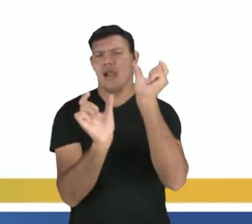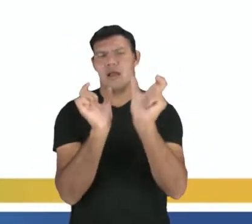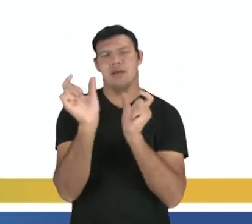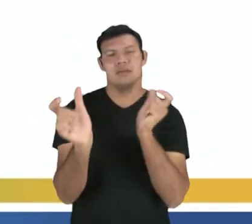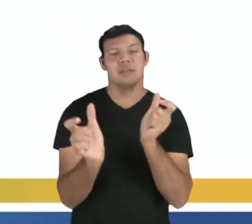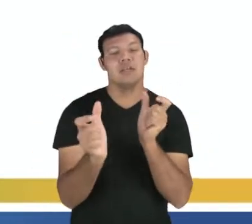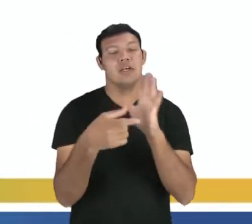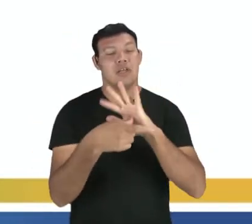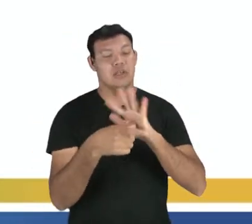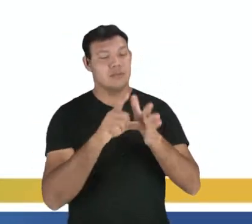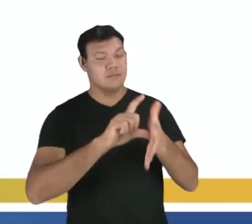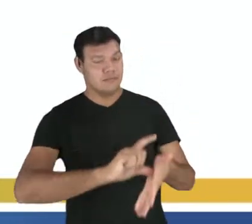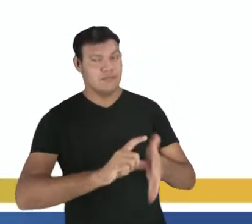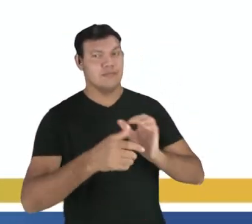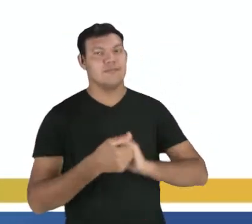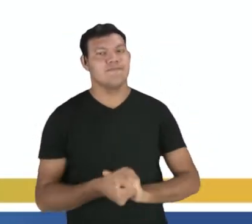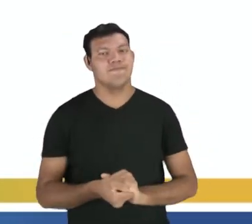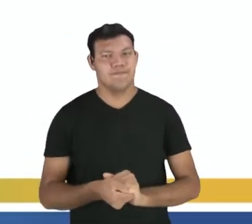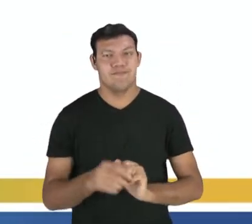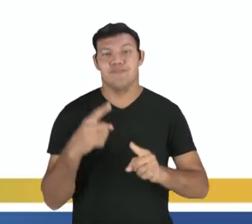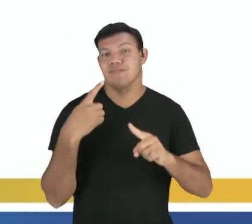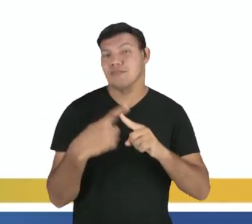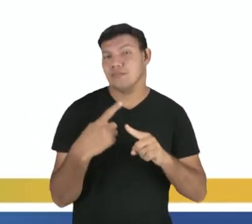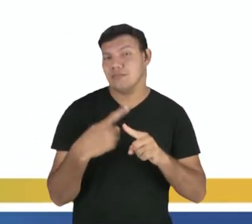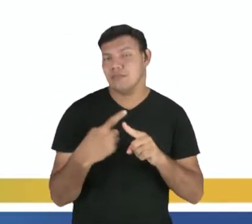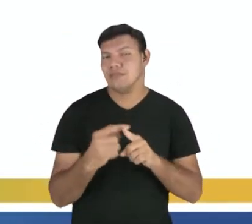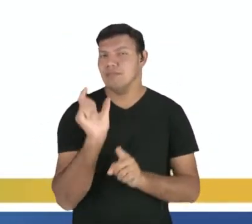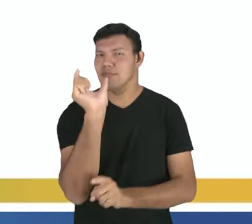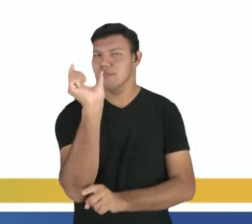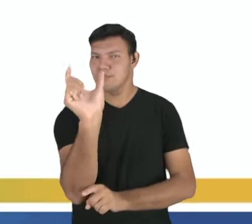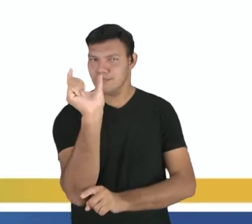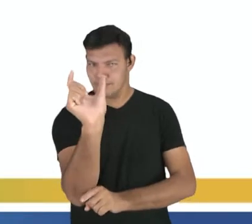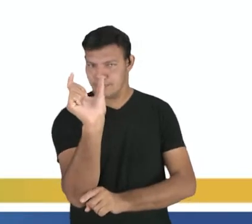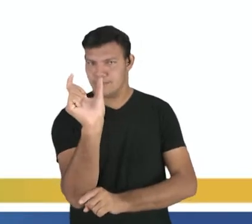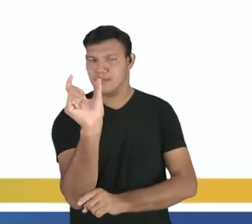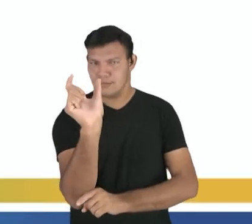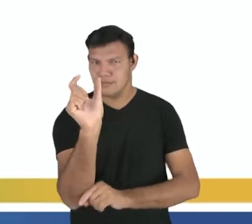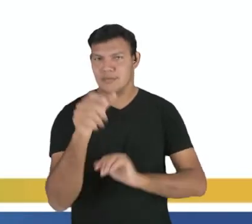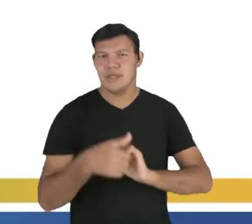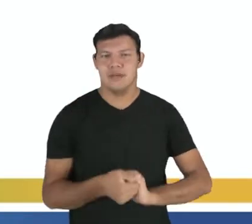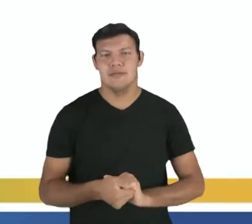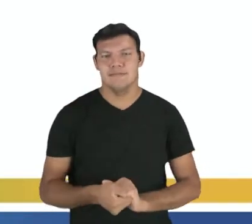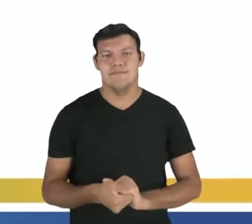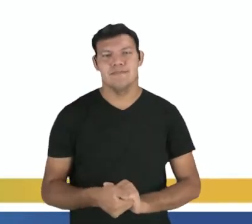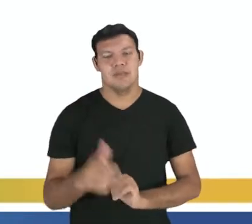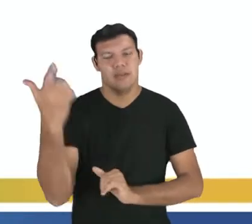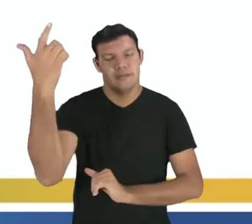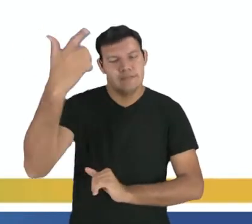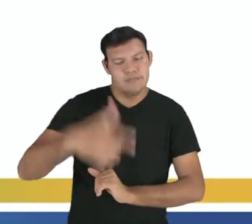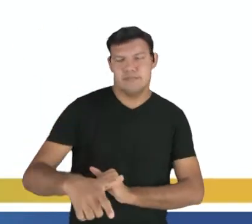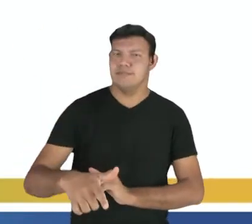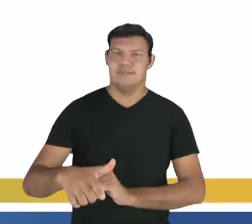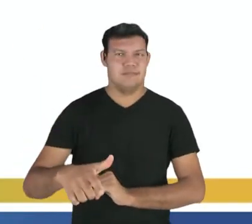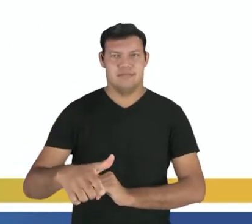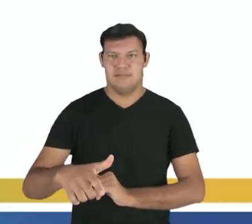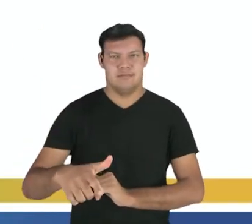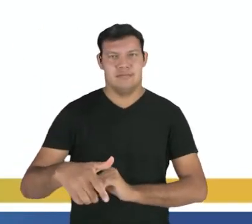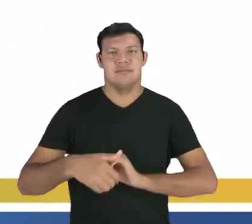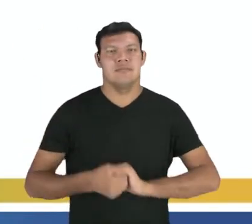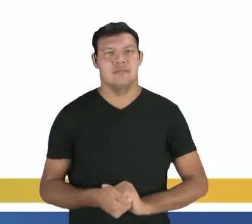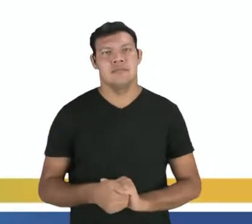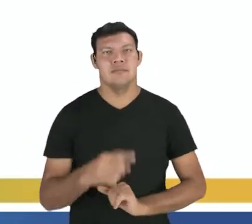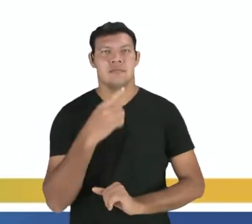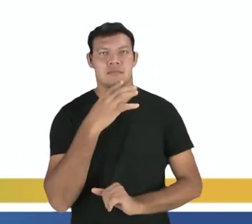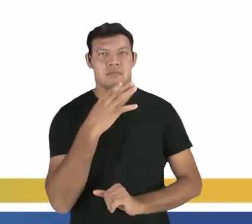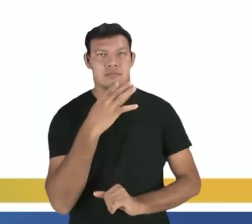expressão anterior, justamente para que essa palavra, essa expressão não seja repetida. Olhem aí o